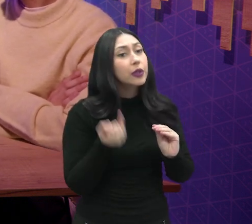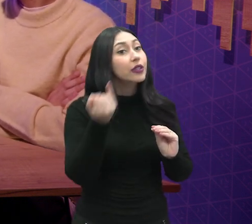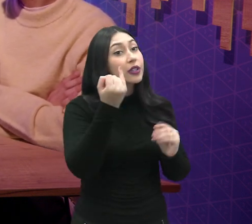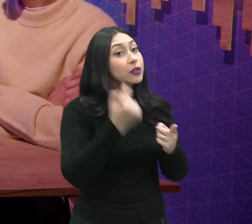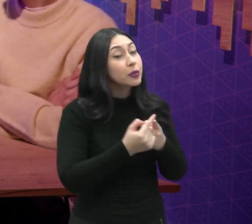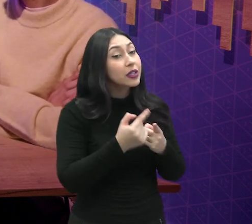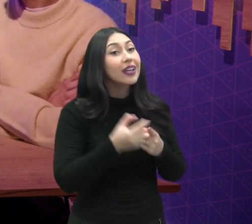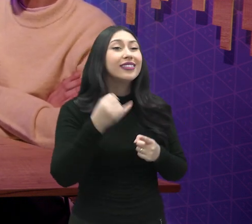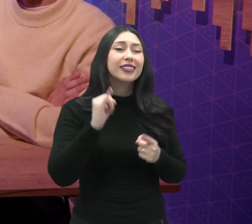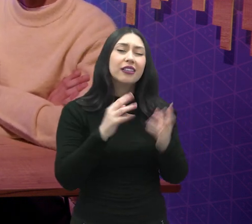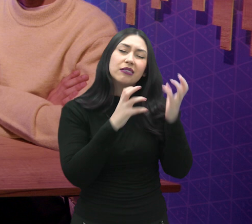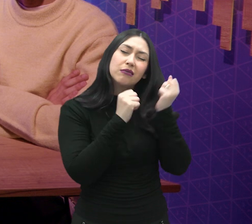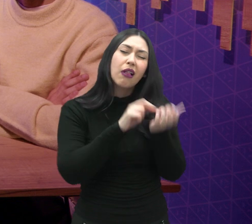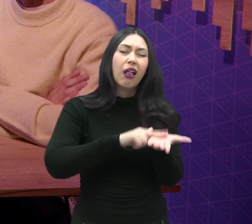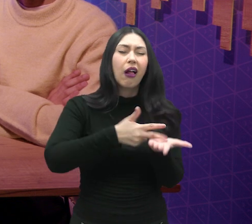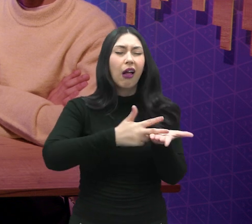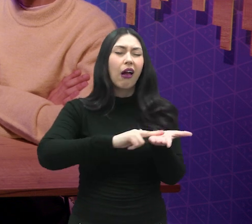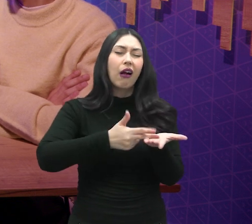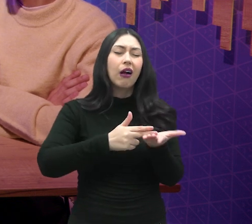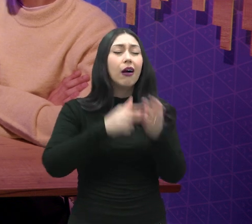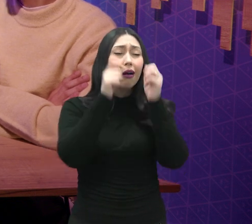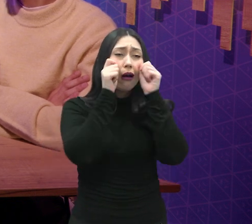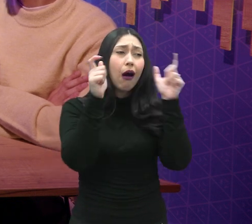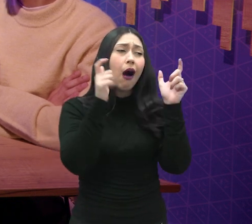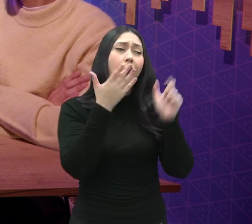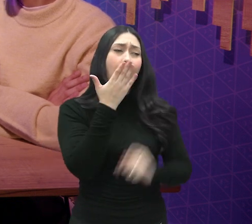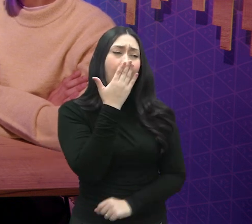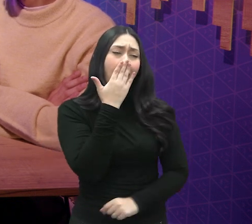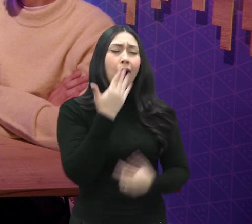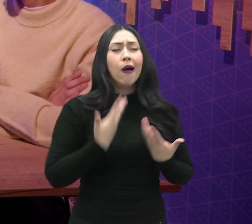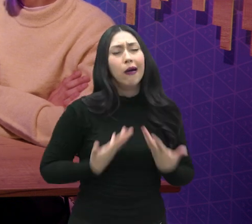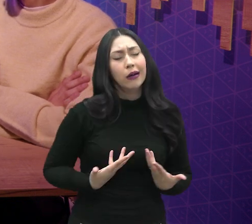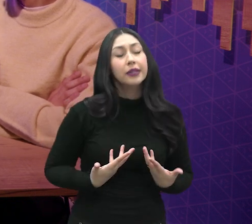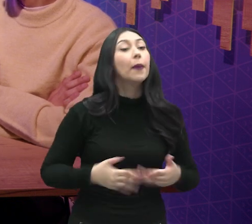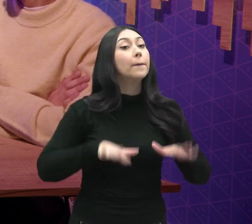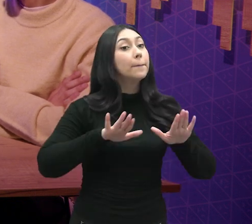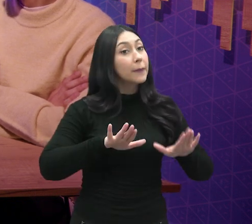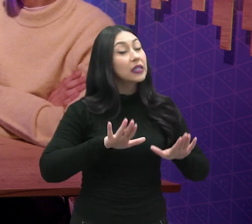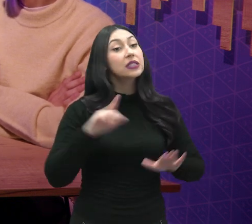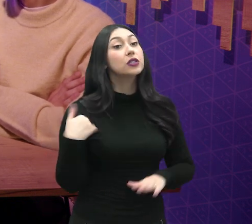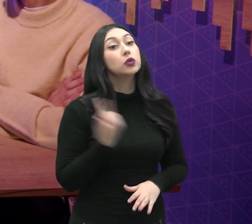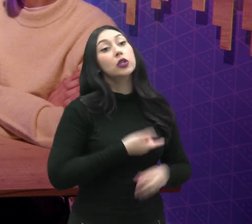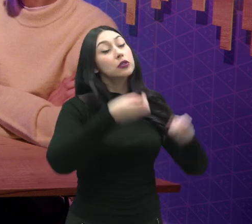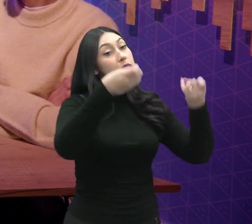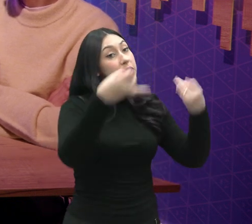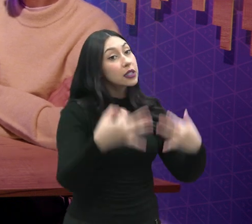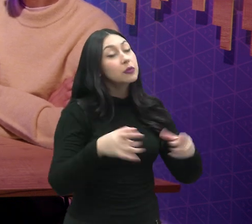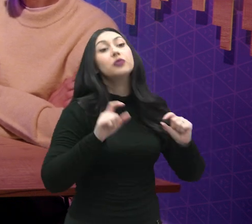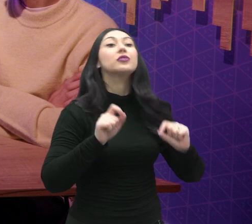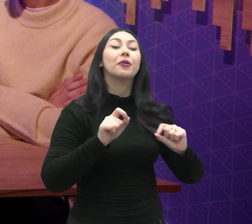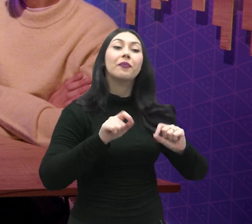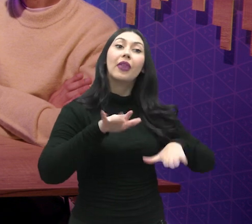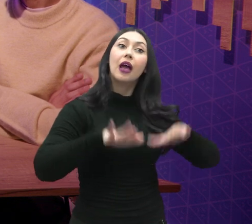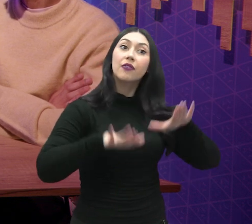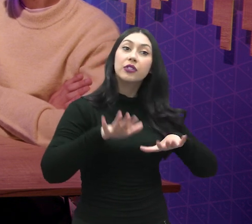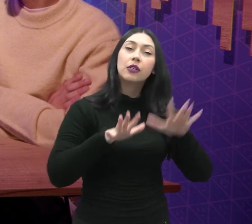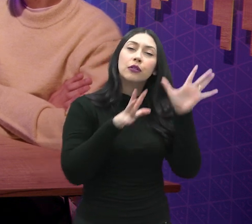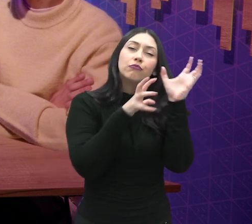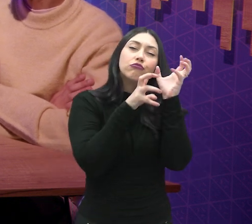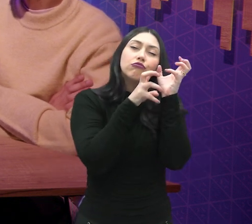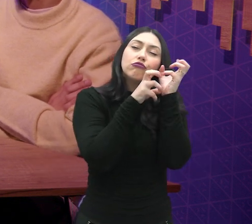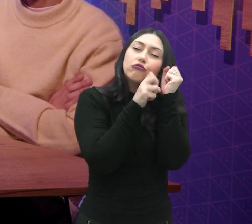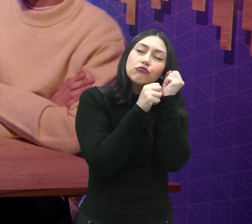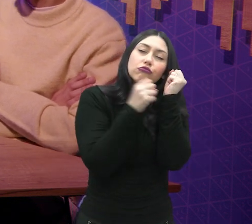bem, provavelmente você vai acordar se sentindo cansado. Mas o que a gente bem disse no começo do programa é que às vezes acontece o inverso.